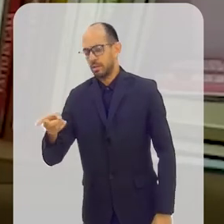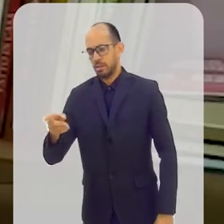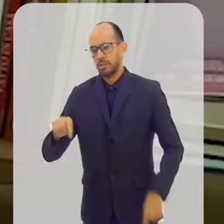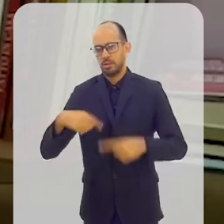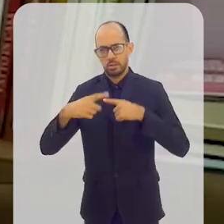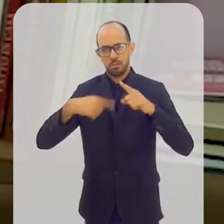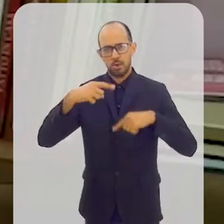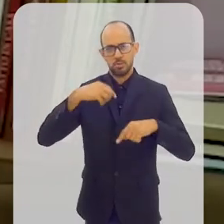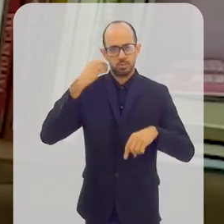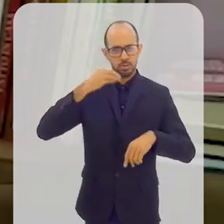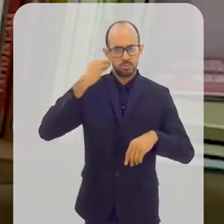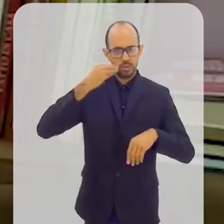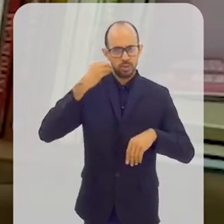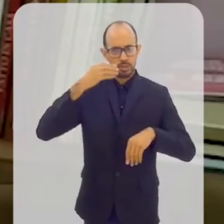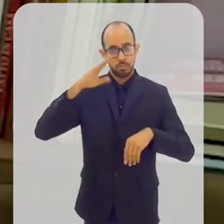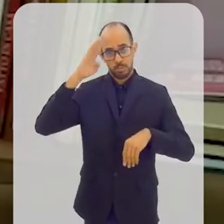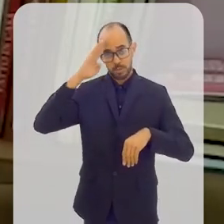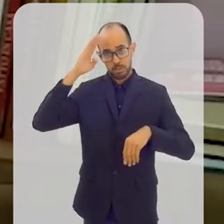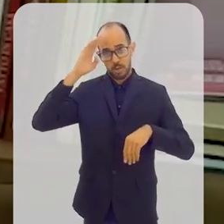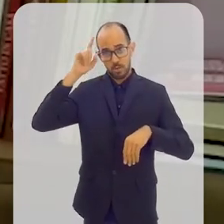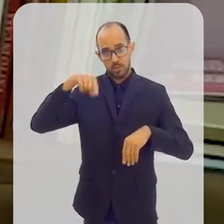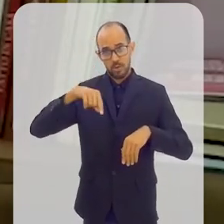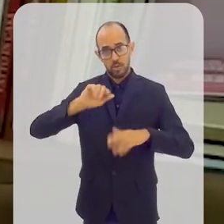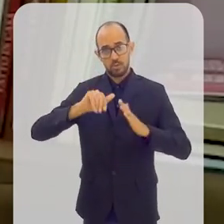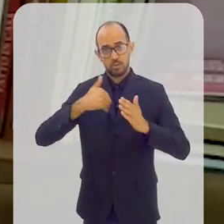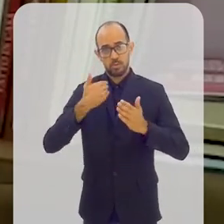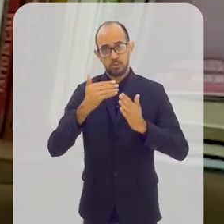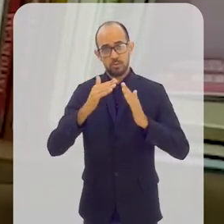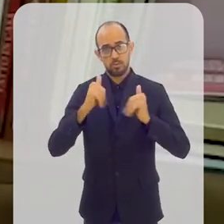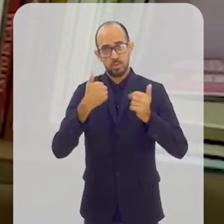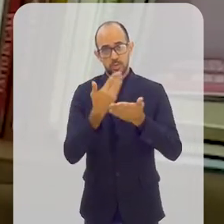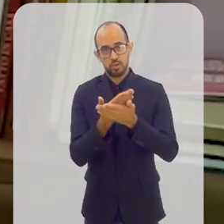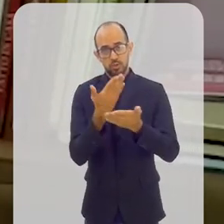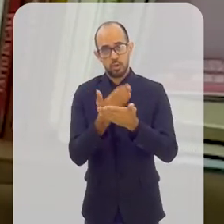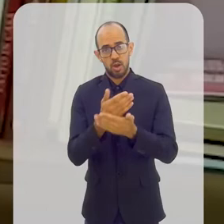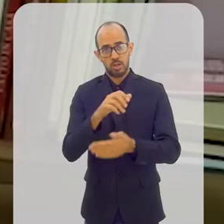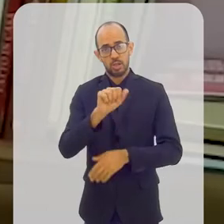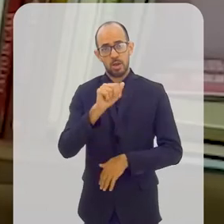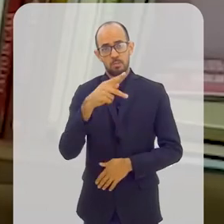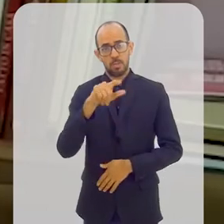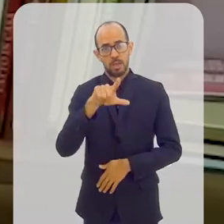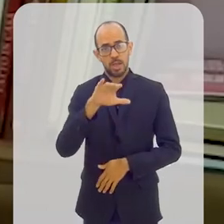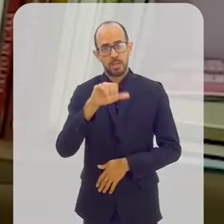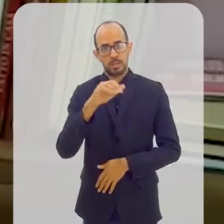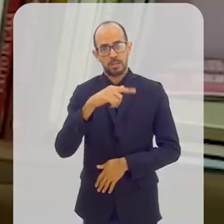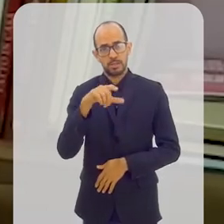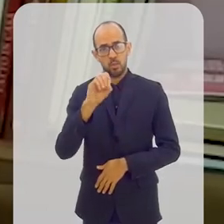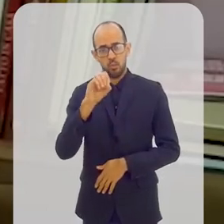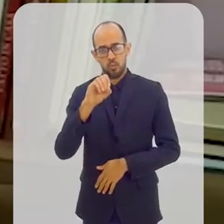Depois a gente teve uma grande experiência num colégio de aplicação, um colégio dentro de uma universidade.